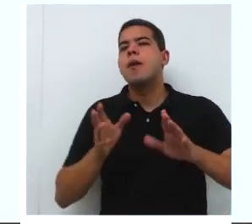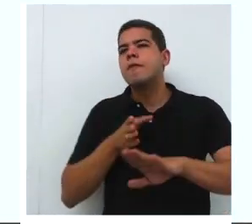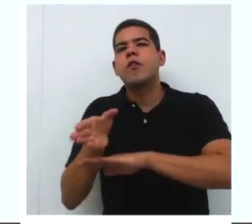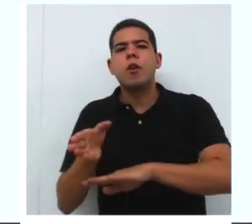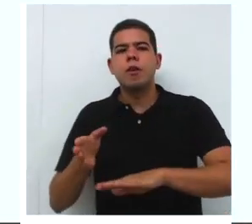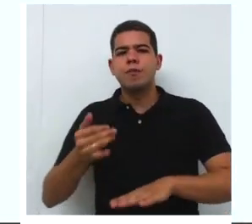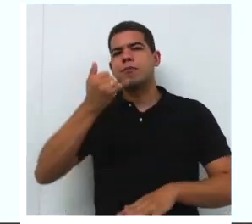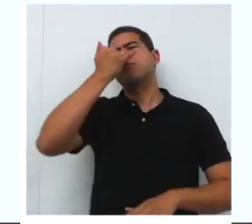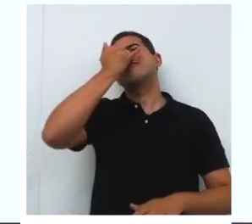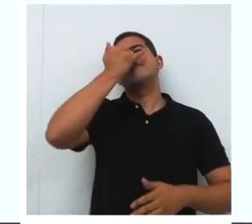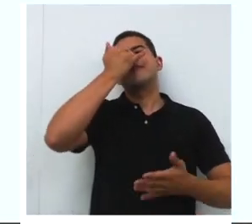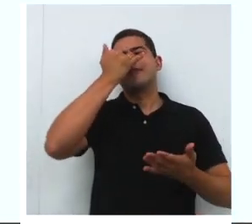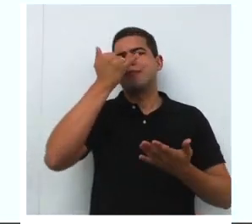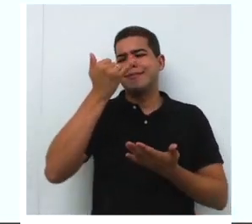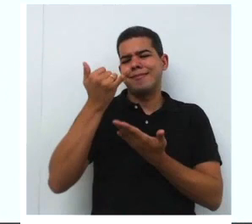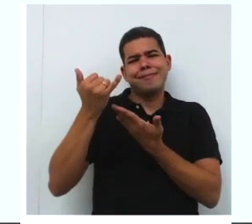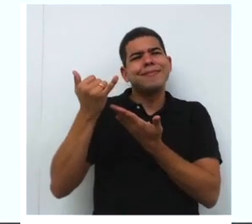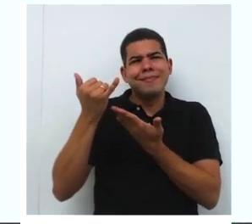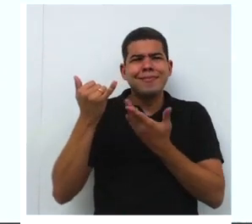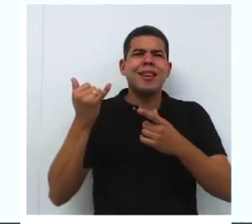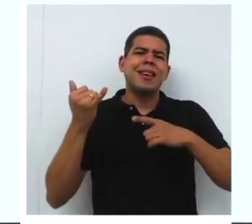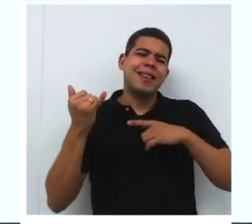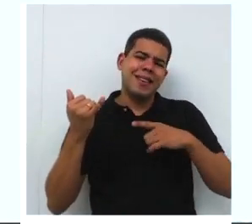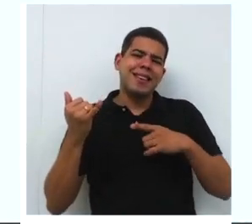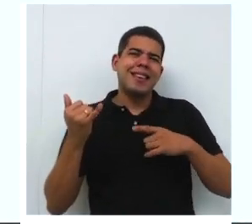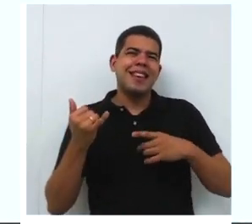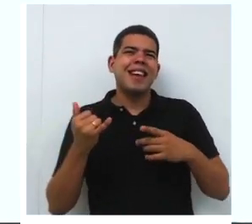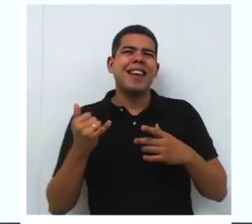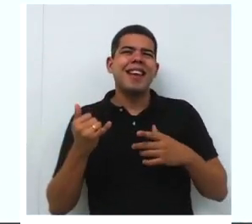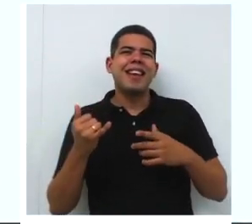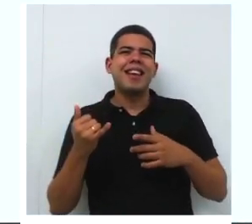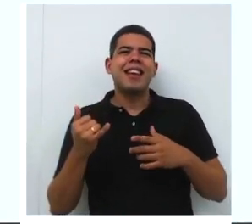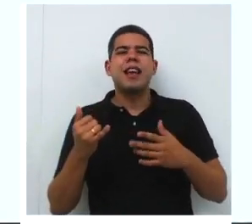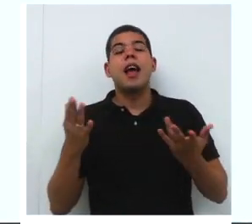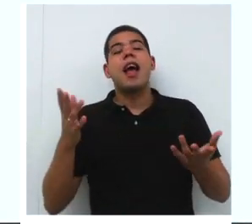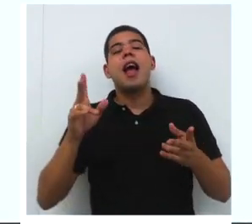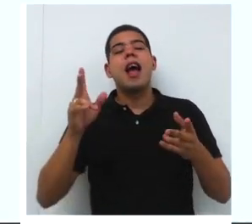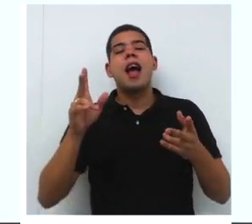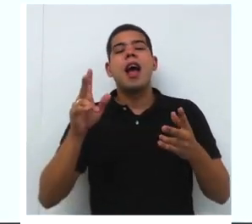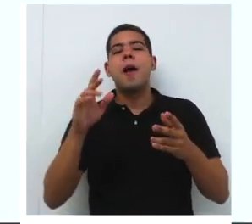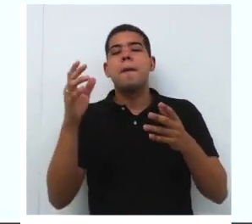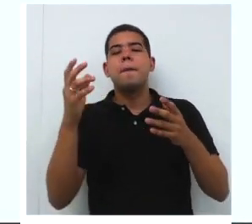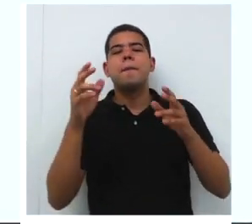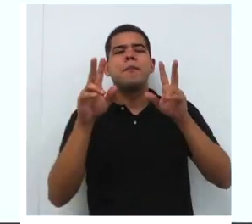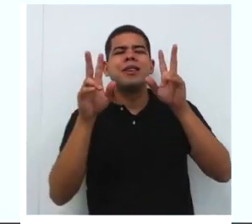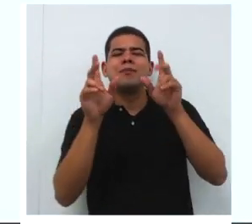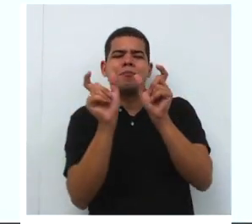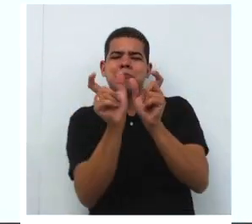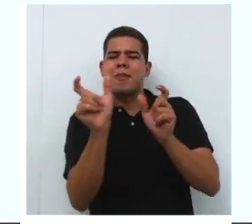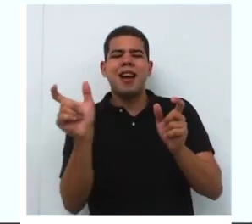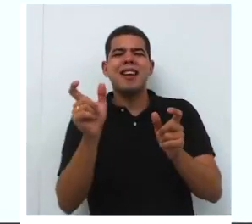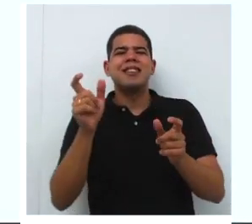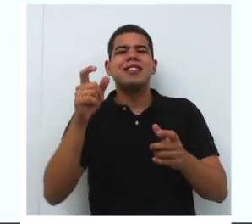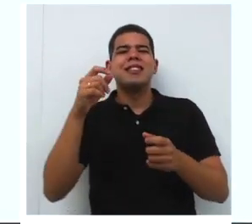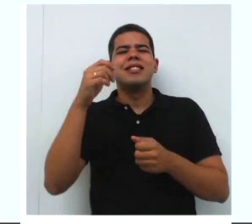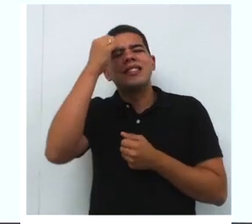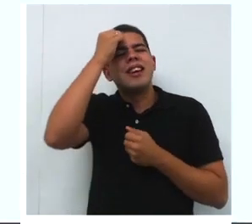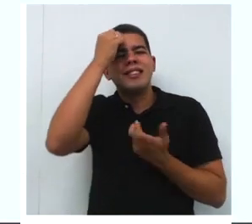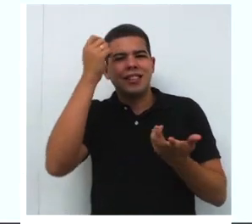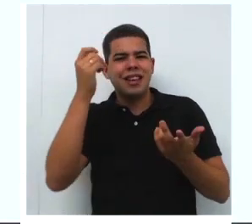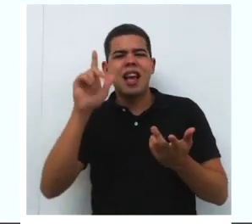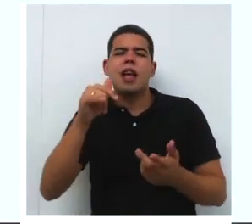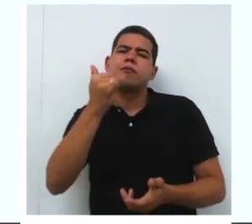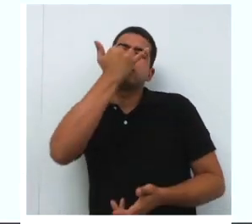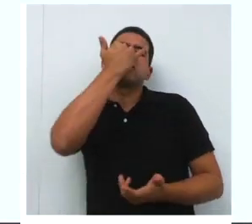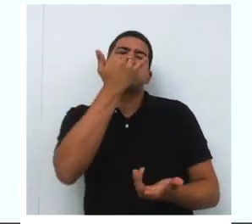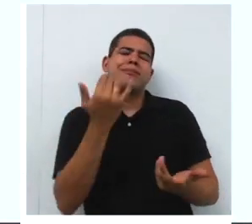isso, vai e faz. E depois o quê? Como vocês gostam de dizer, dancei. Mas por quê? A gente tem